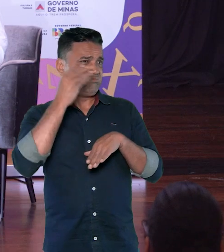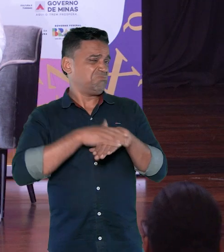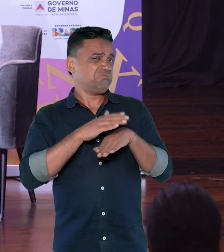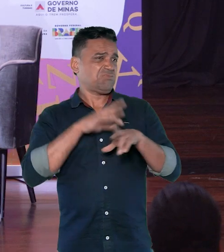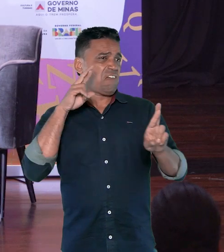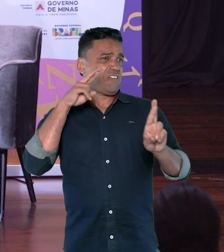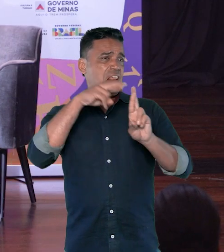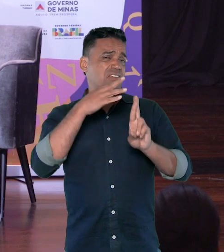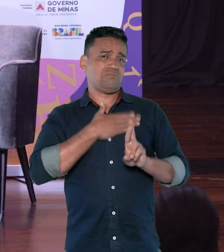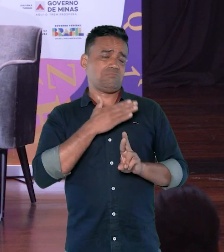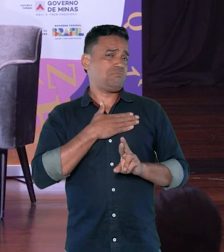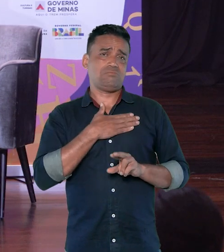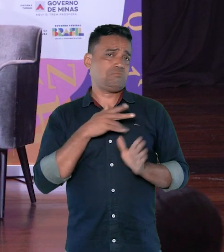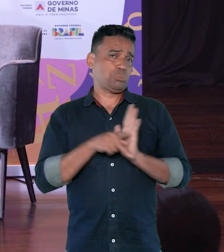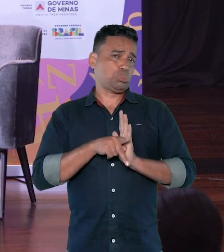Assim.